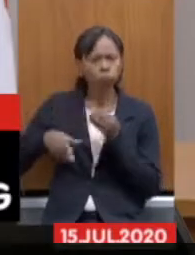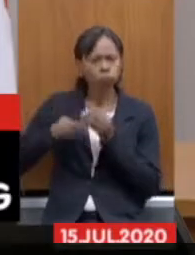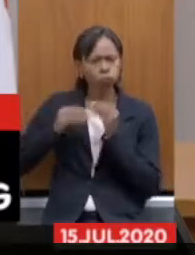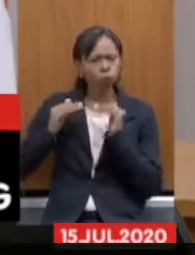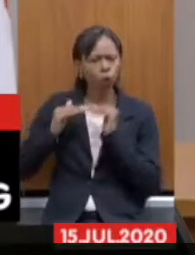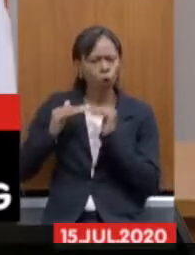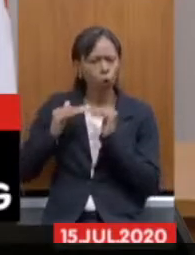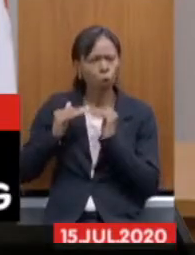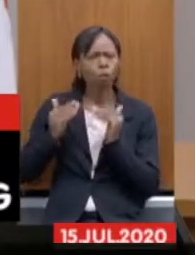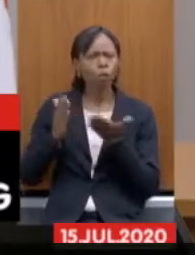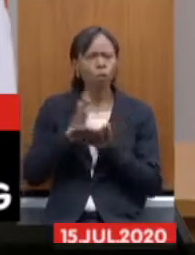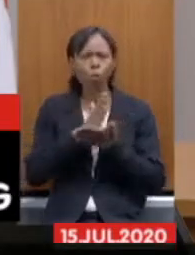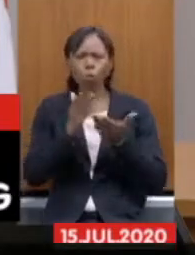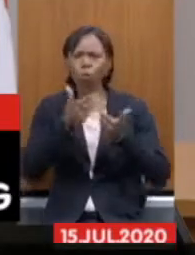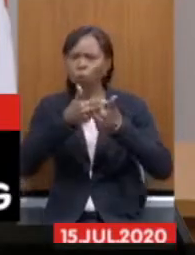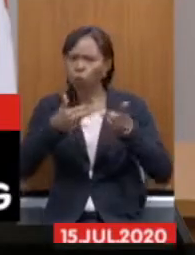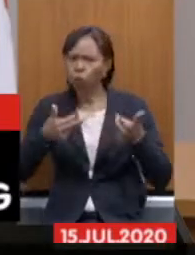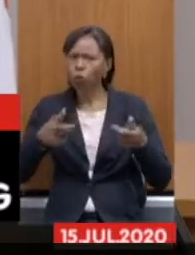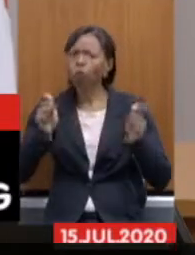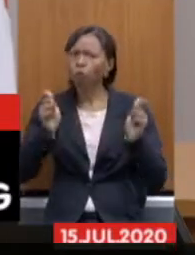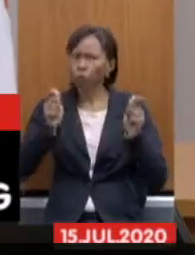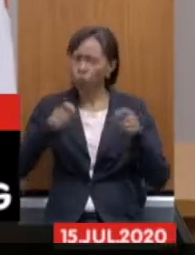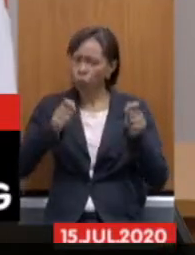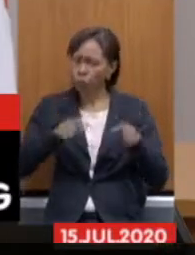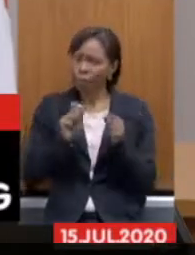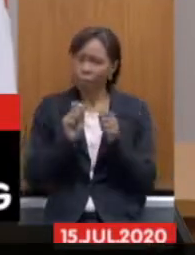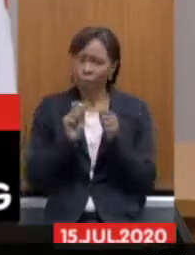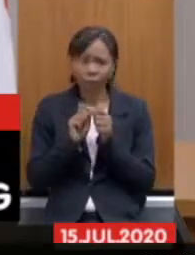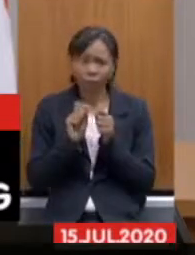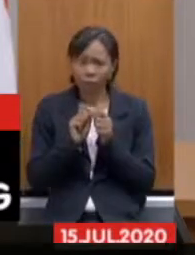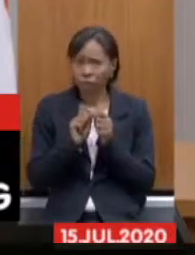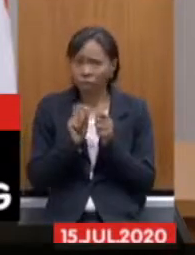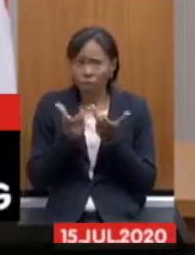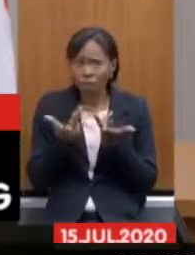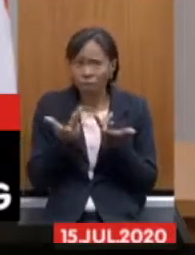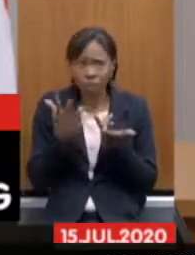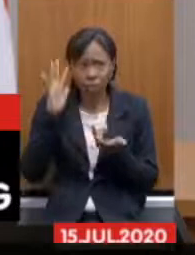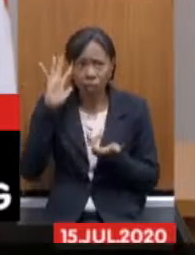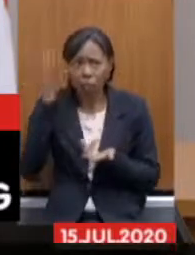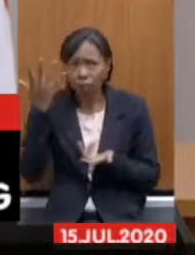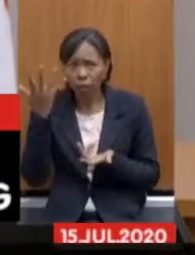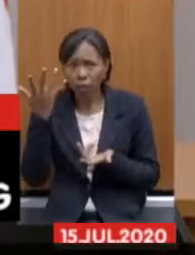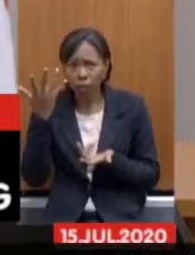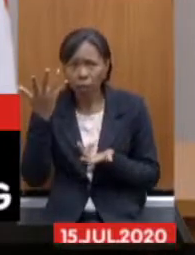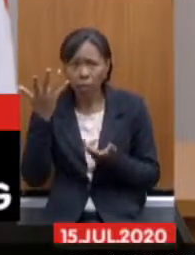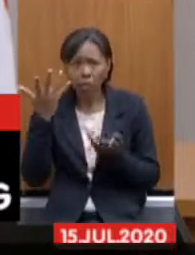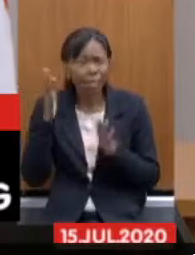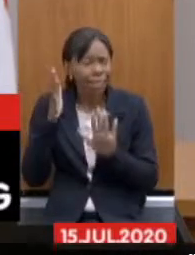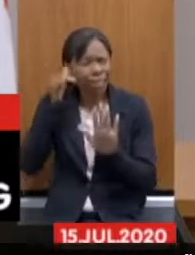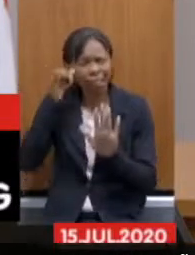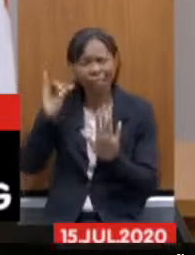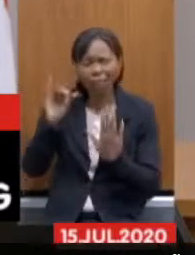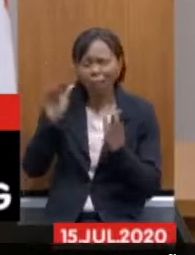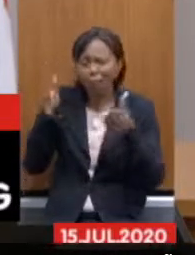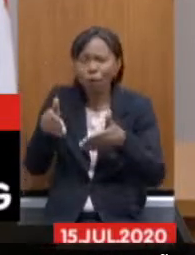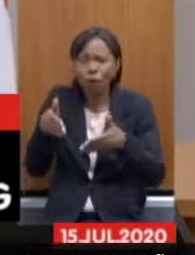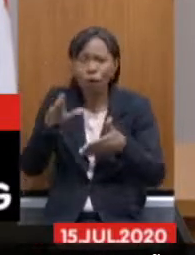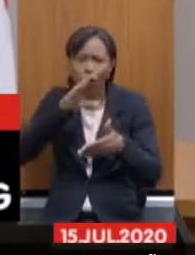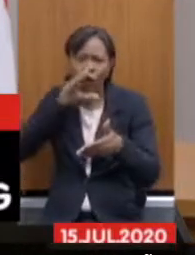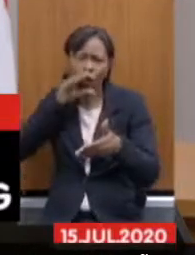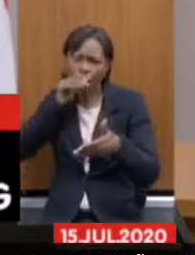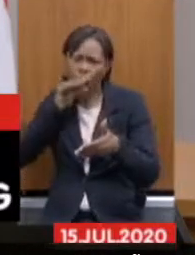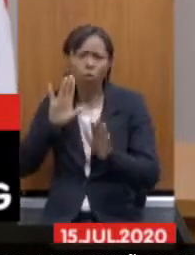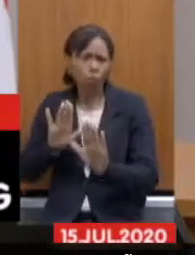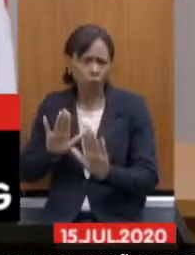coisas poderiam ser feitas sem precisar olhar para o servidor a